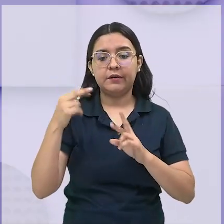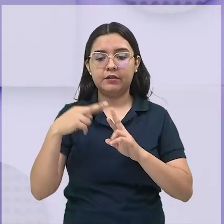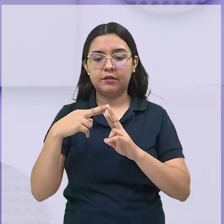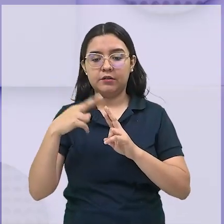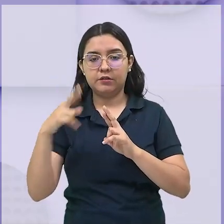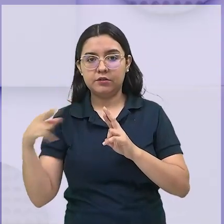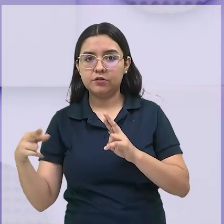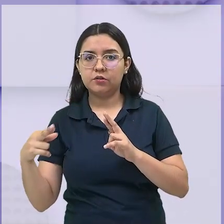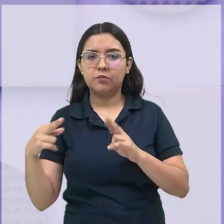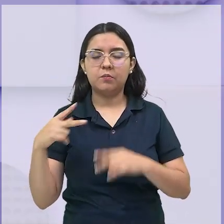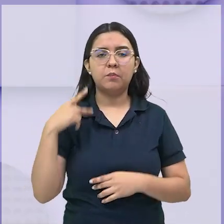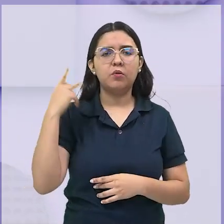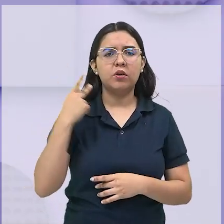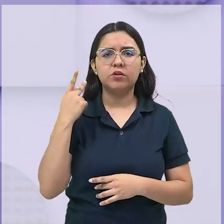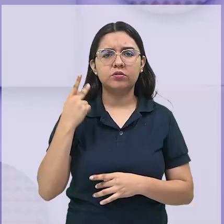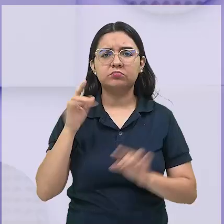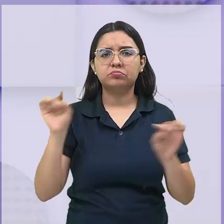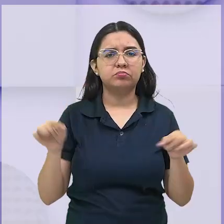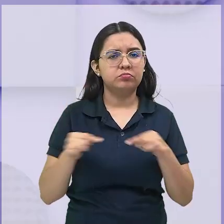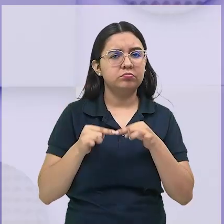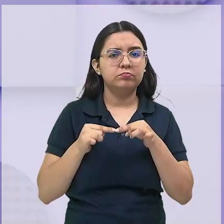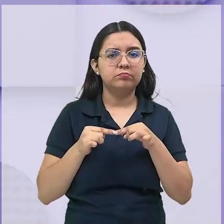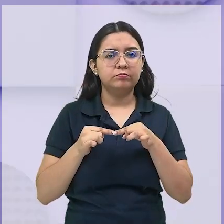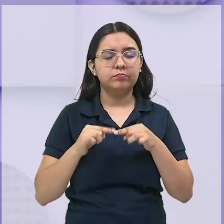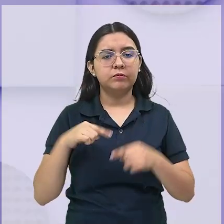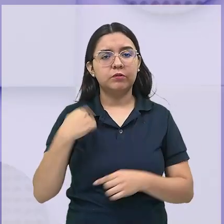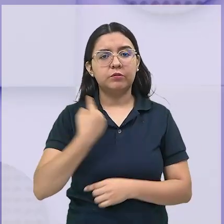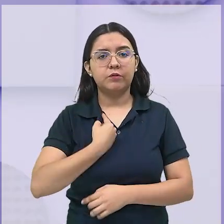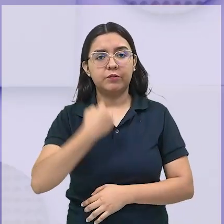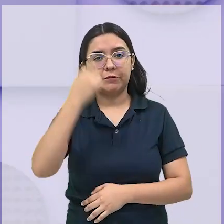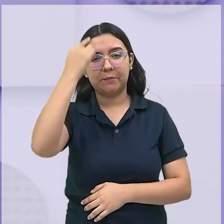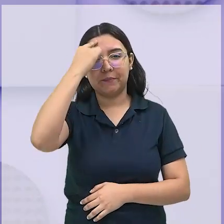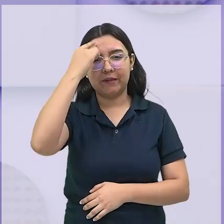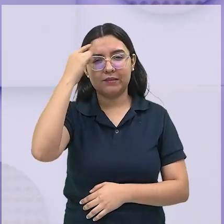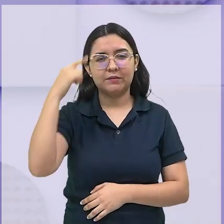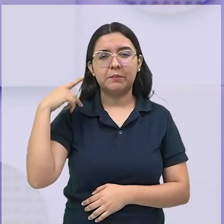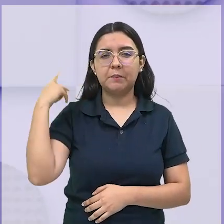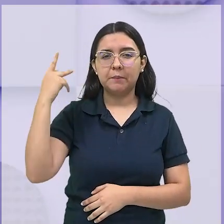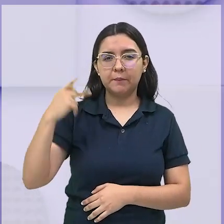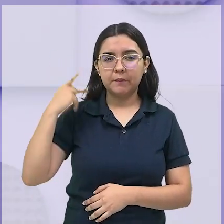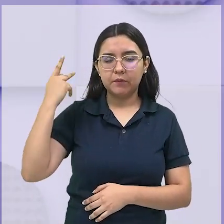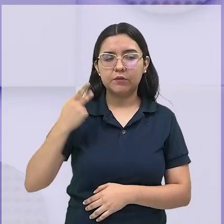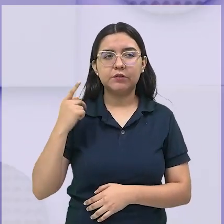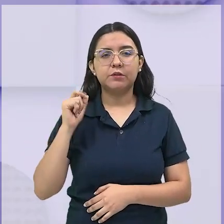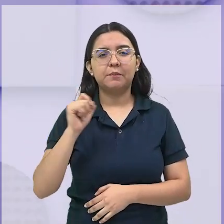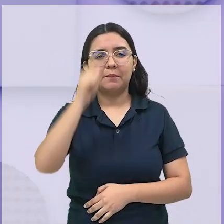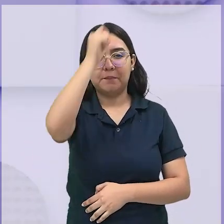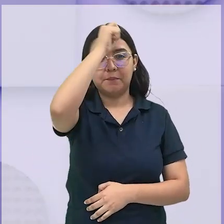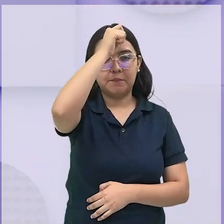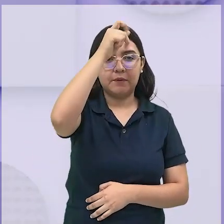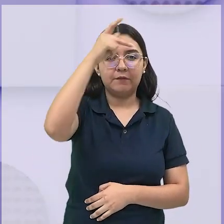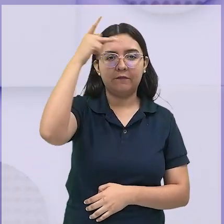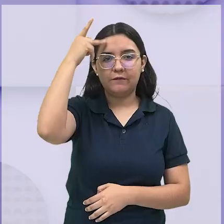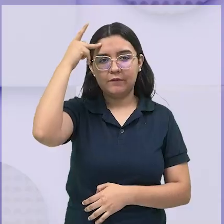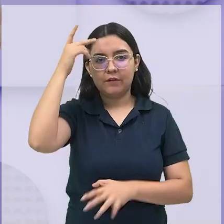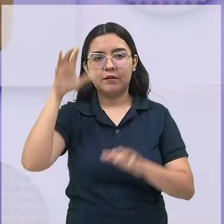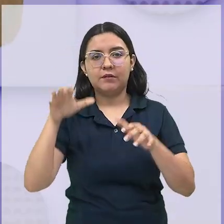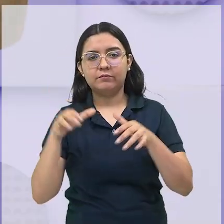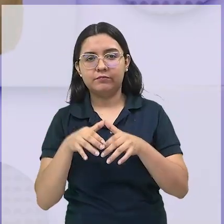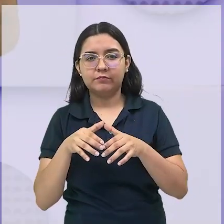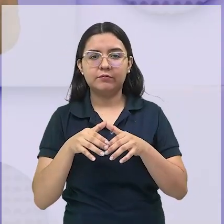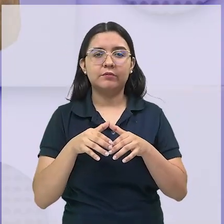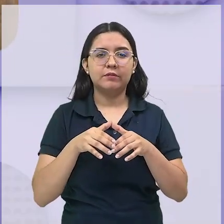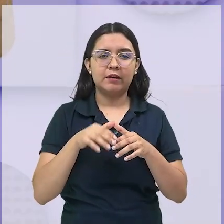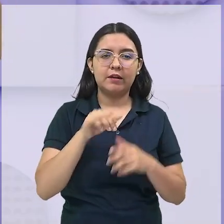religião com política? Quando a gente pensa em política, a gente já pensa logo no prefeito, no partido A,